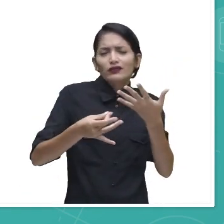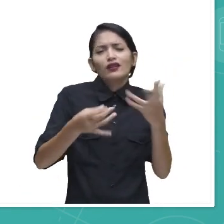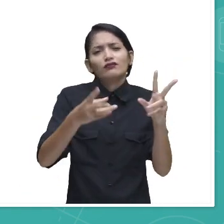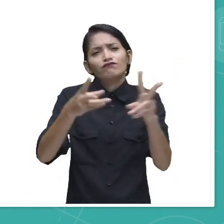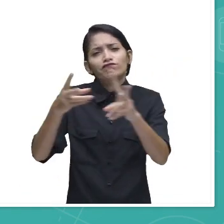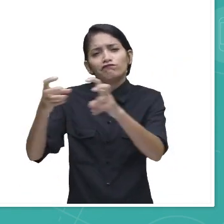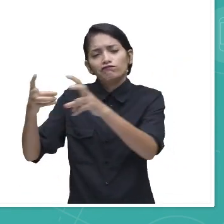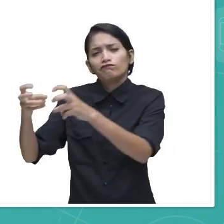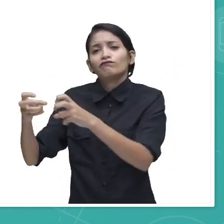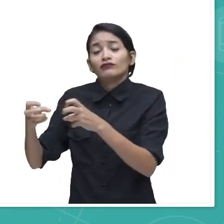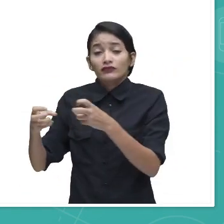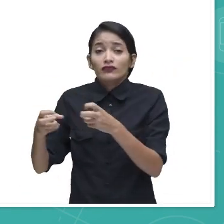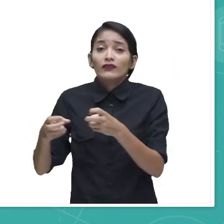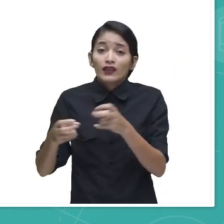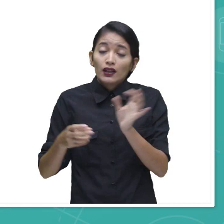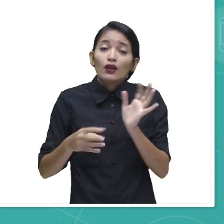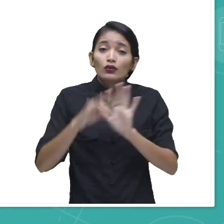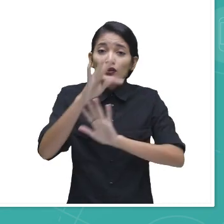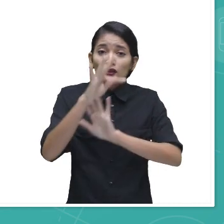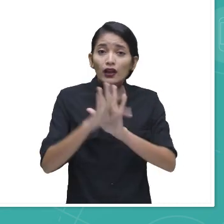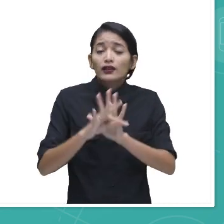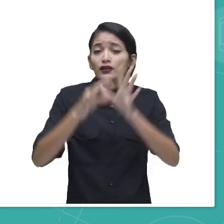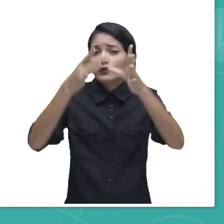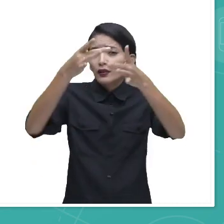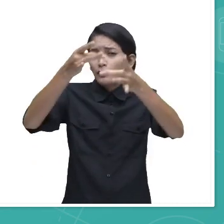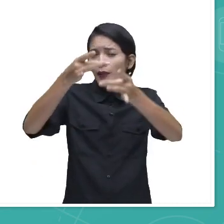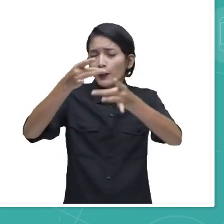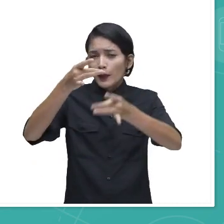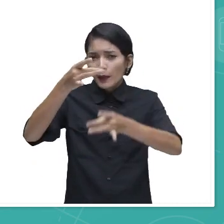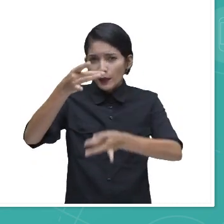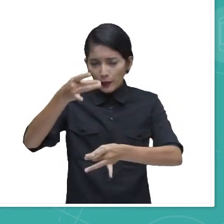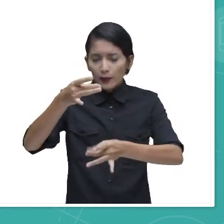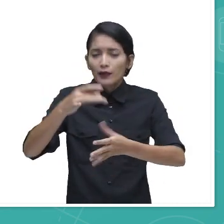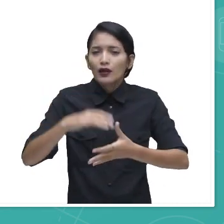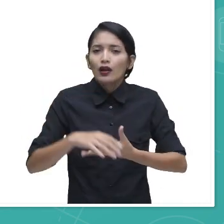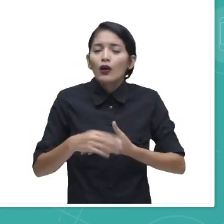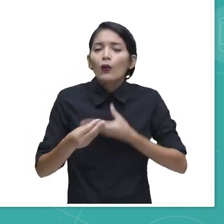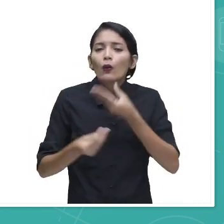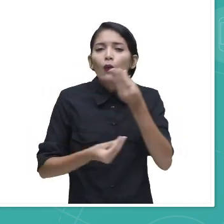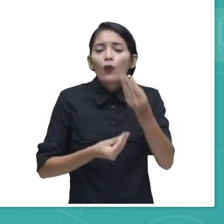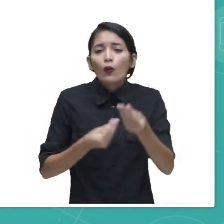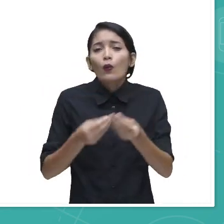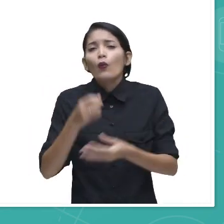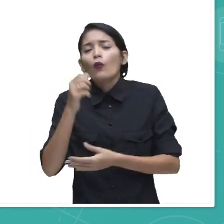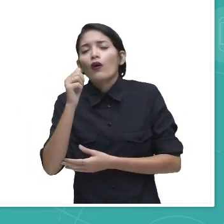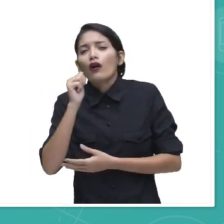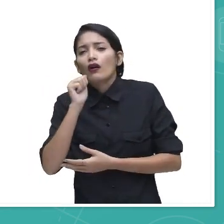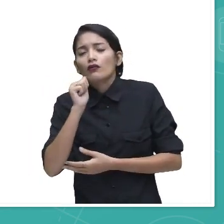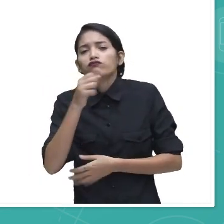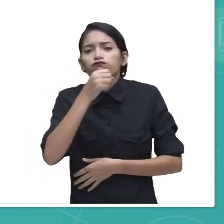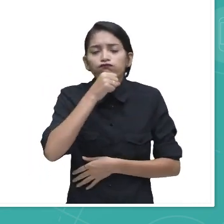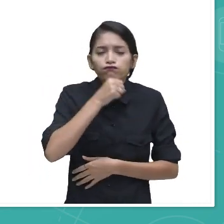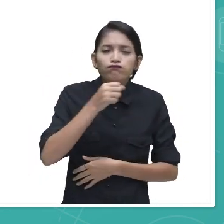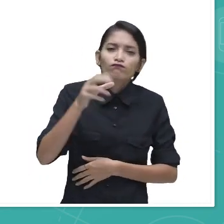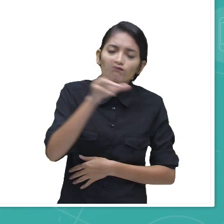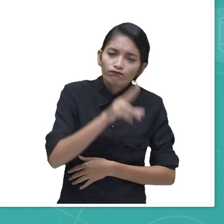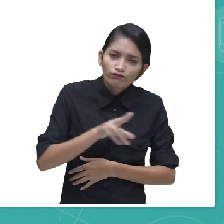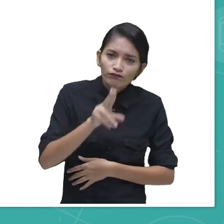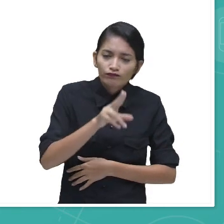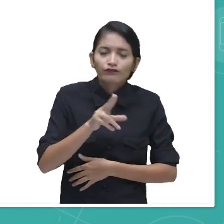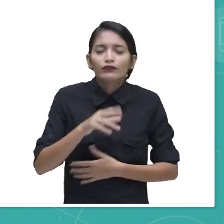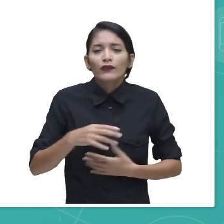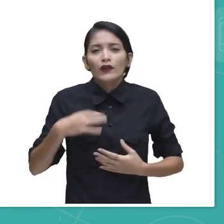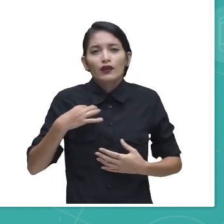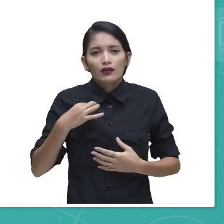perceber que ele é um texto descritivo. Ele está descrevendo como a dona Maricota se veste, né? A vovó Maricota se